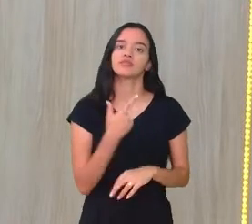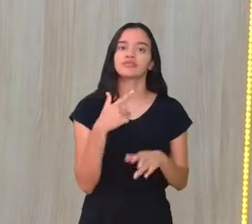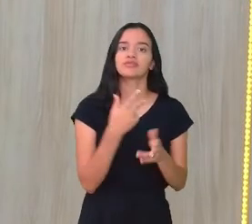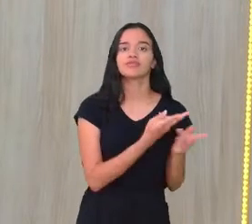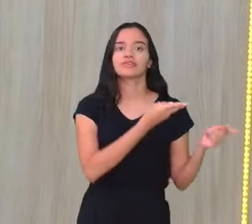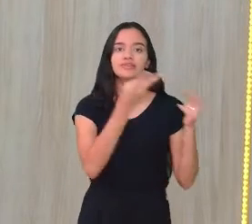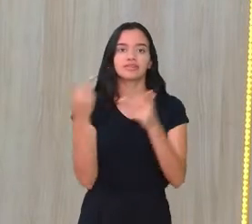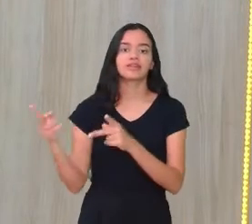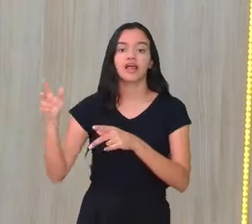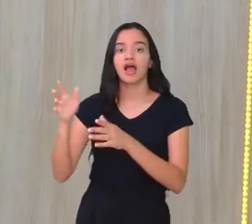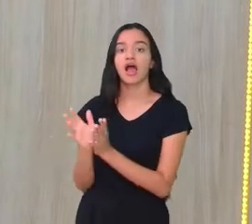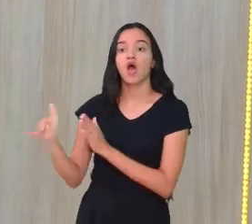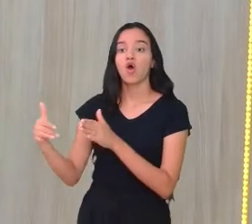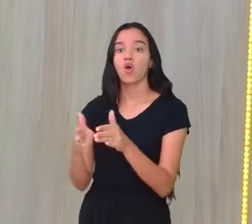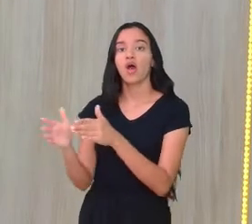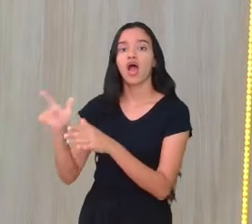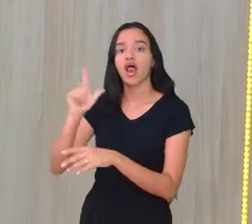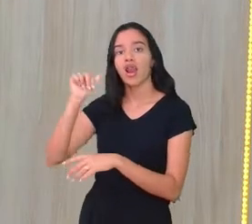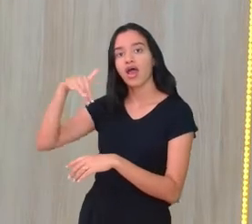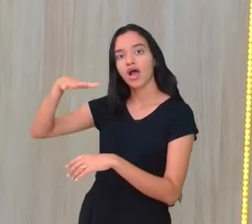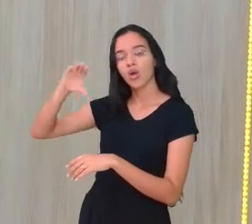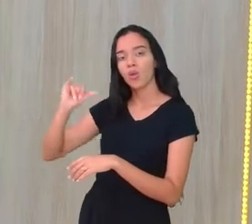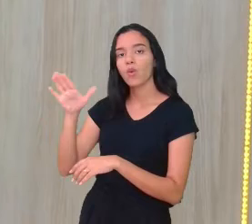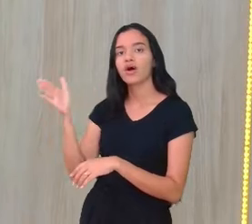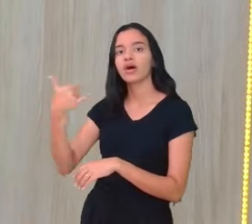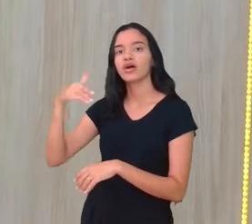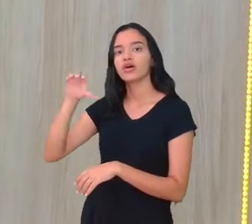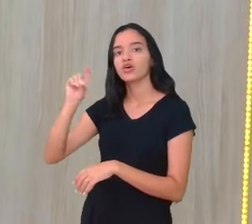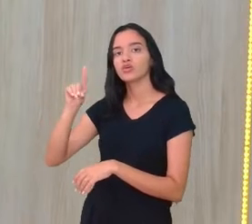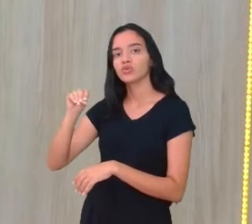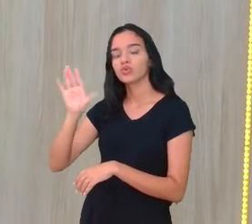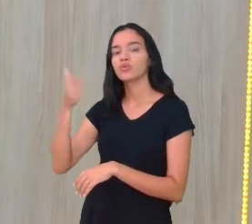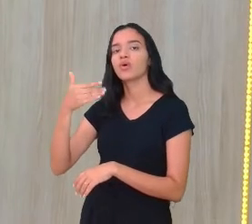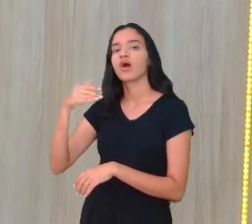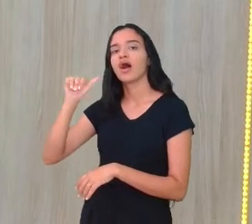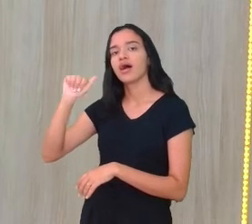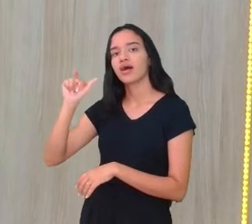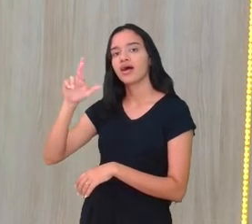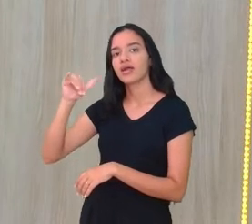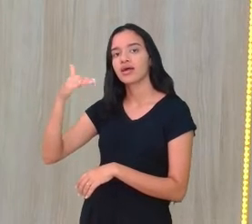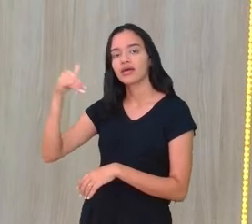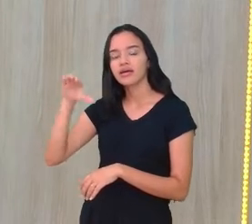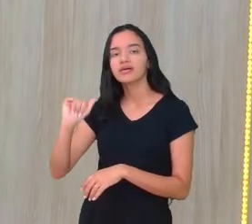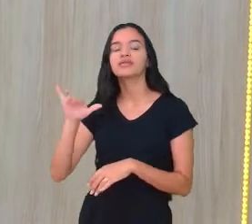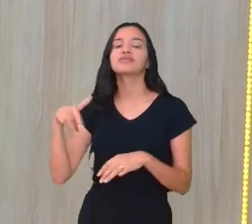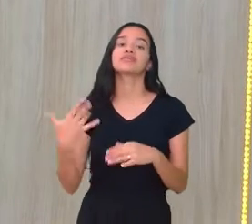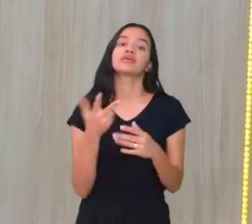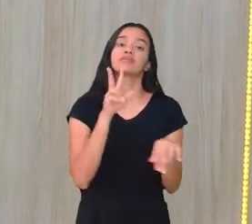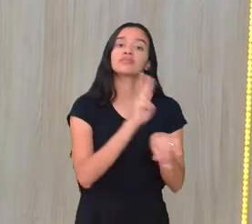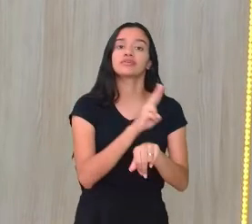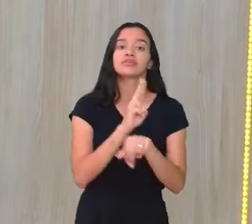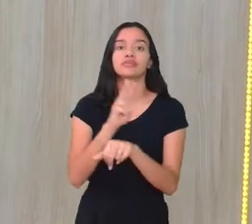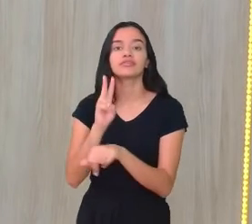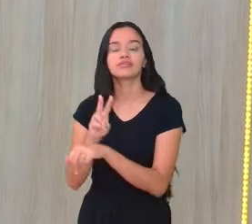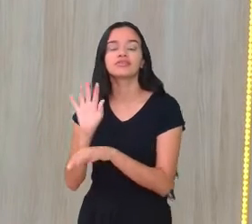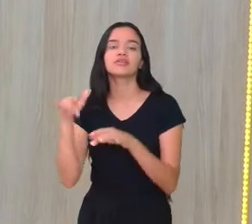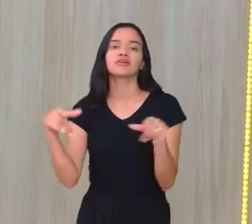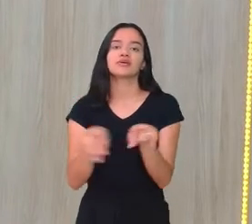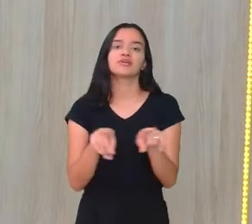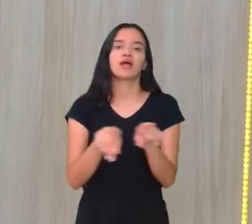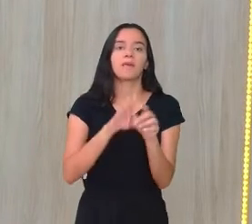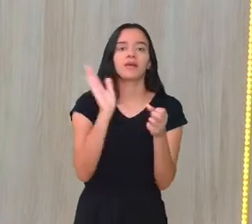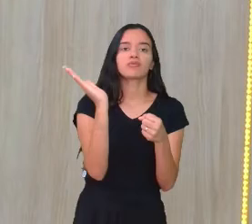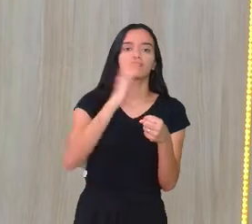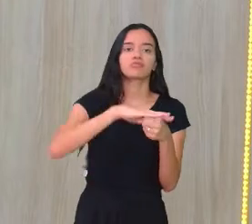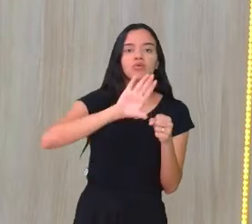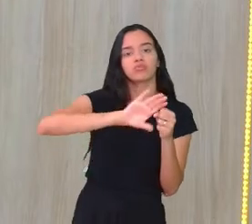a Lagoa do Araçá. A Lagoa do Araçá, ela tem algumas questões relacionadas a essa preservação, né? O esgoto que cai ali